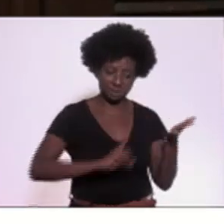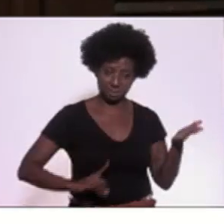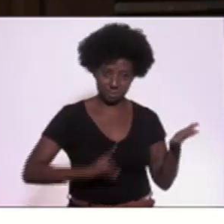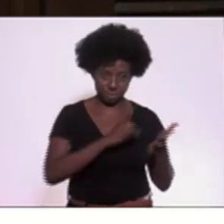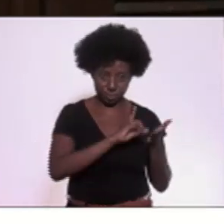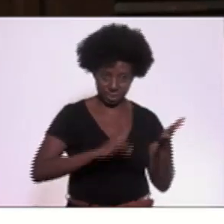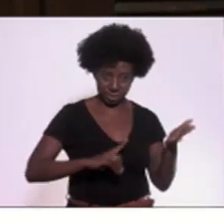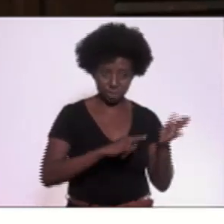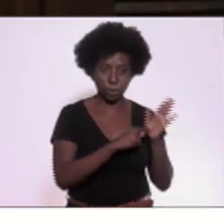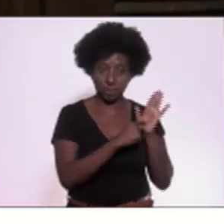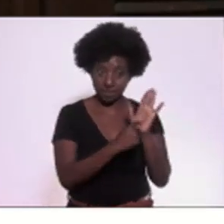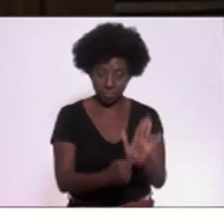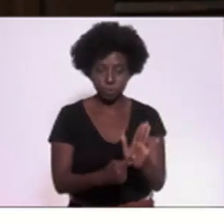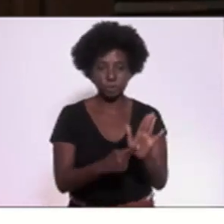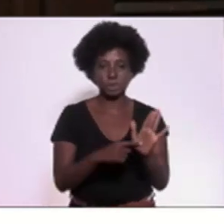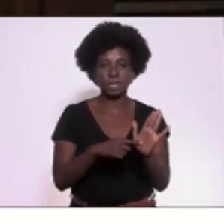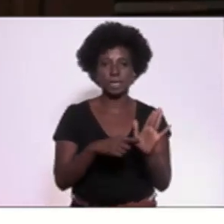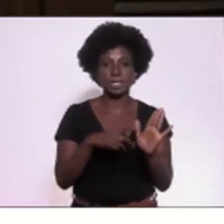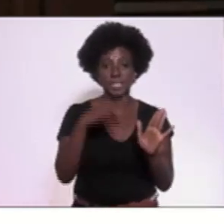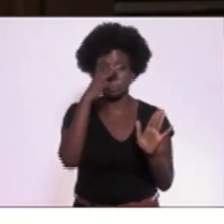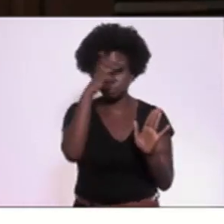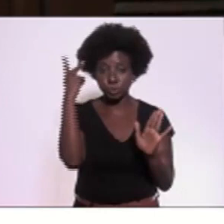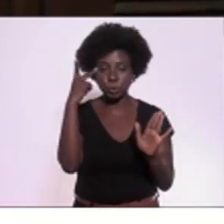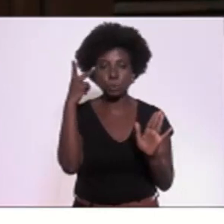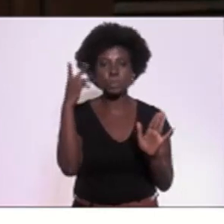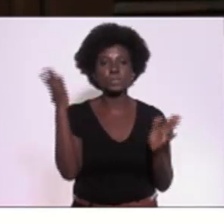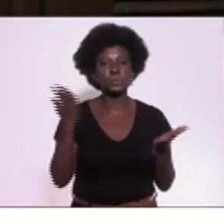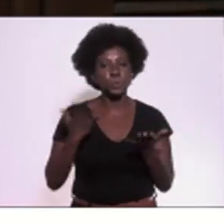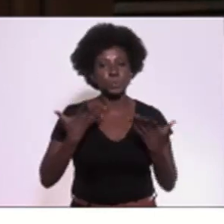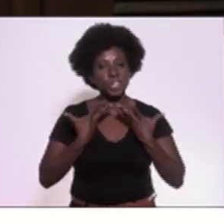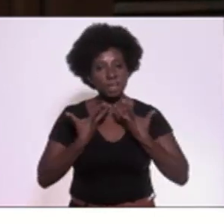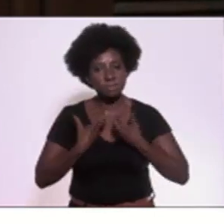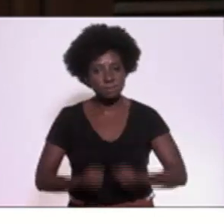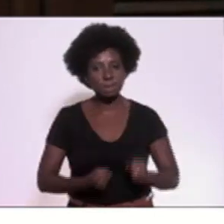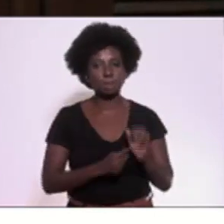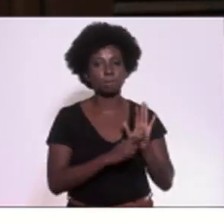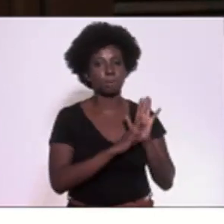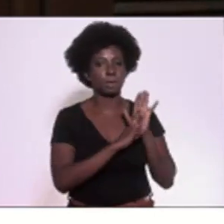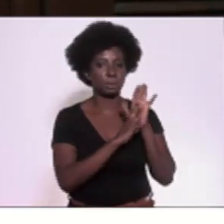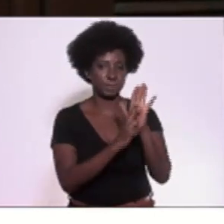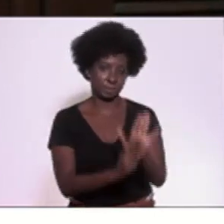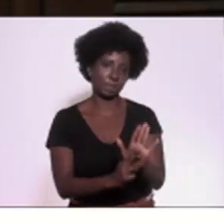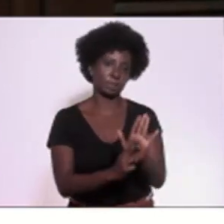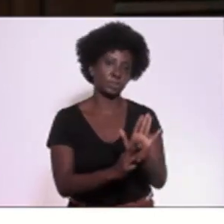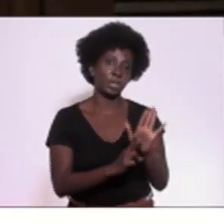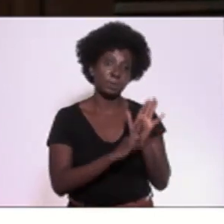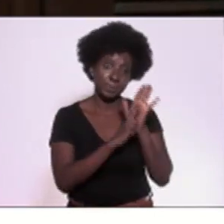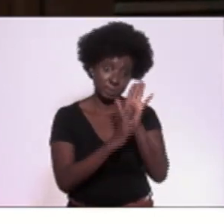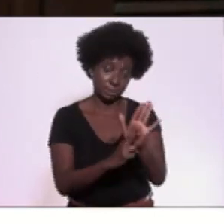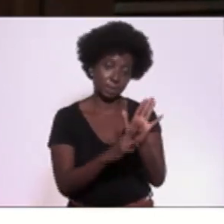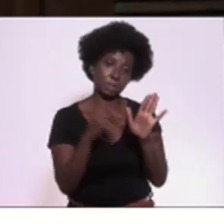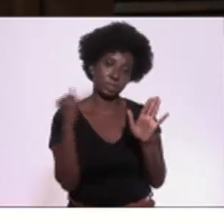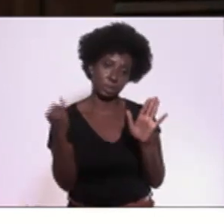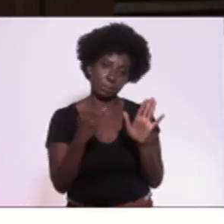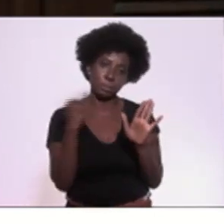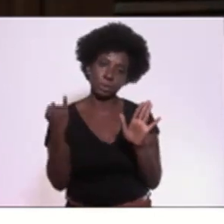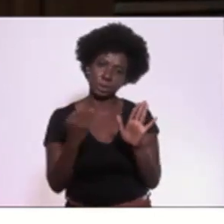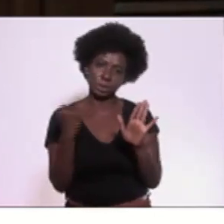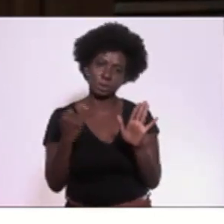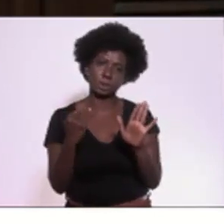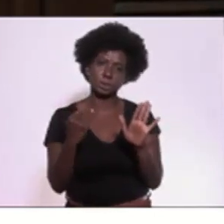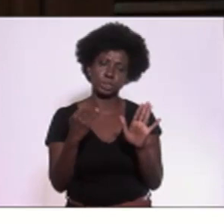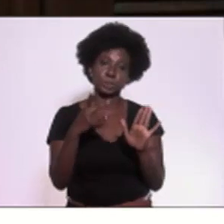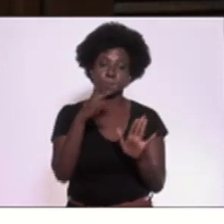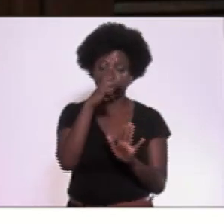partir da representatividade. Representatividade, de fato, importa. Representatividade é importante. Quando temos